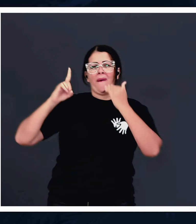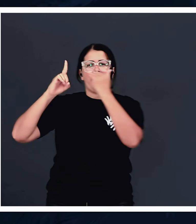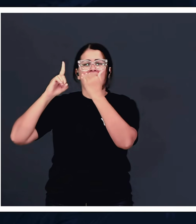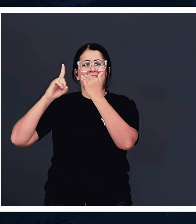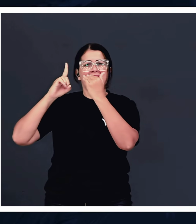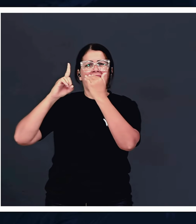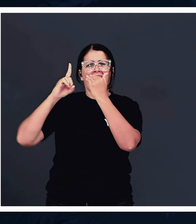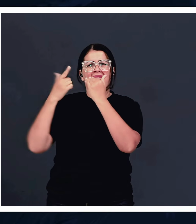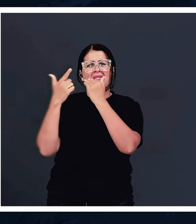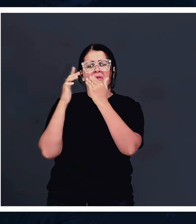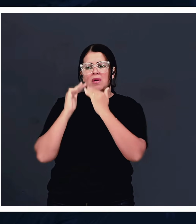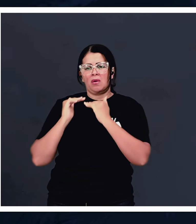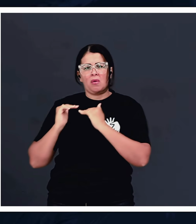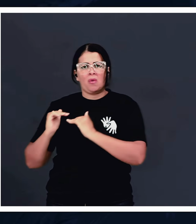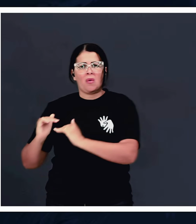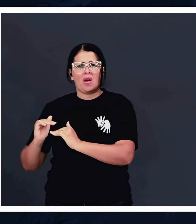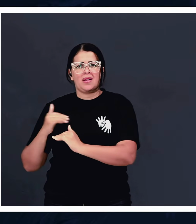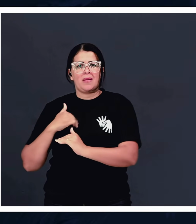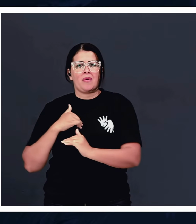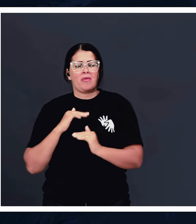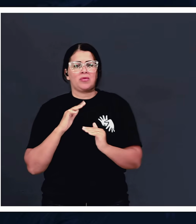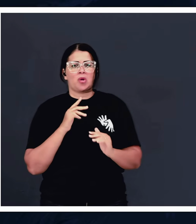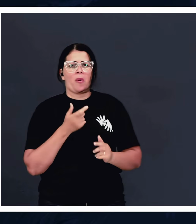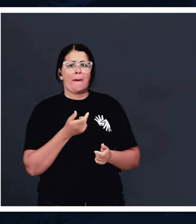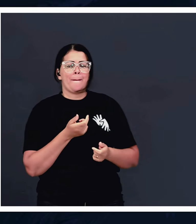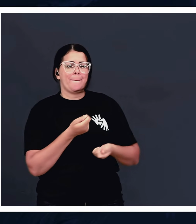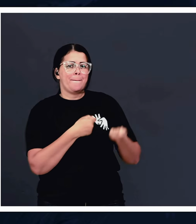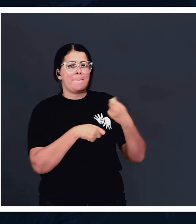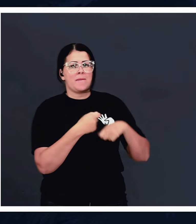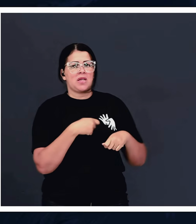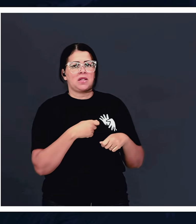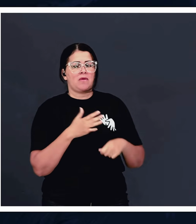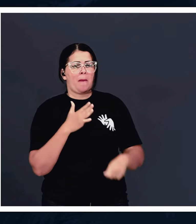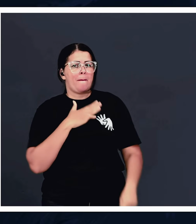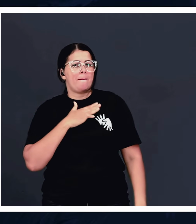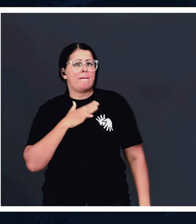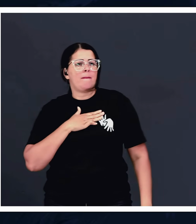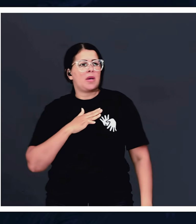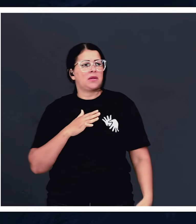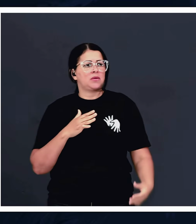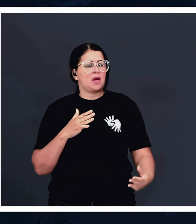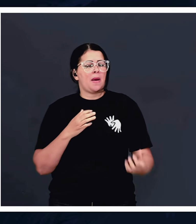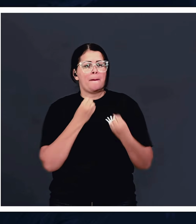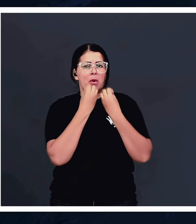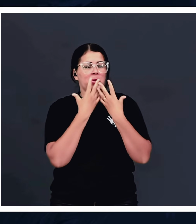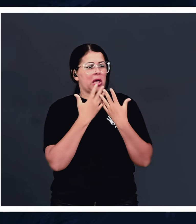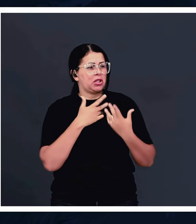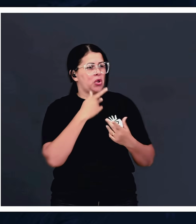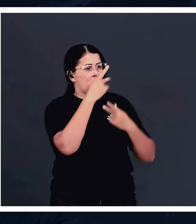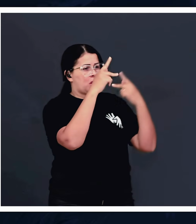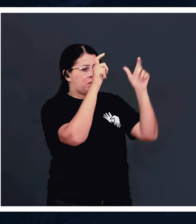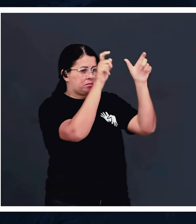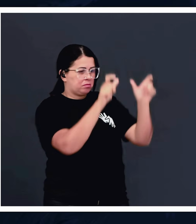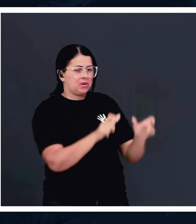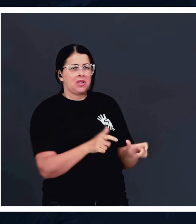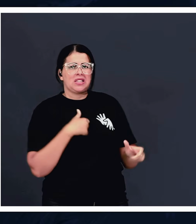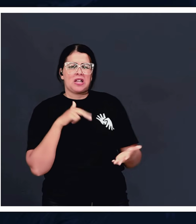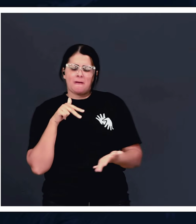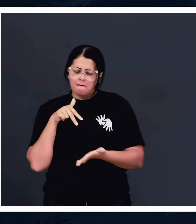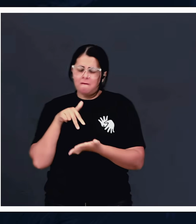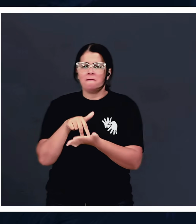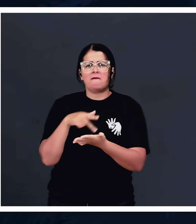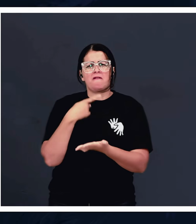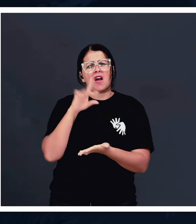esperteza, colocamos a honra no benefício de alguém, na bondade de alguém. Seja